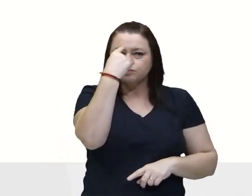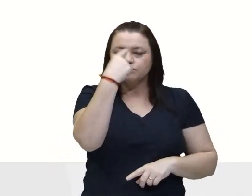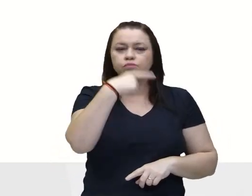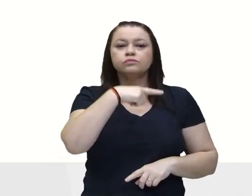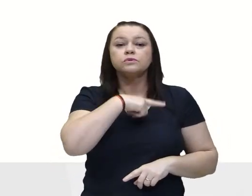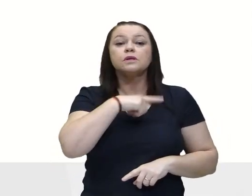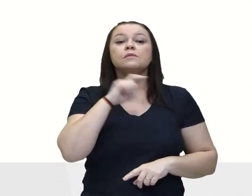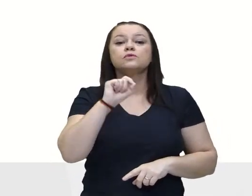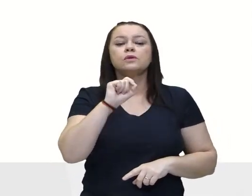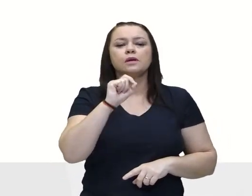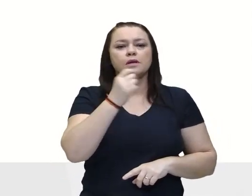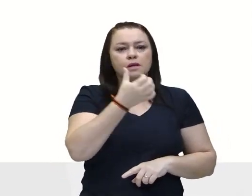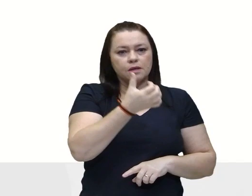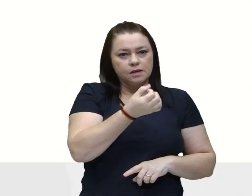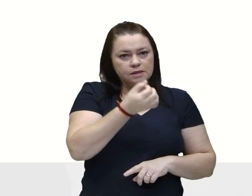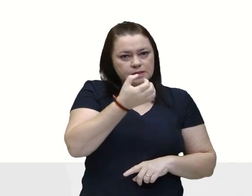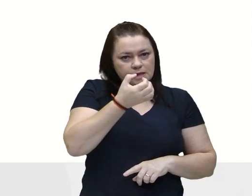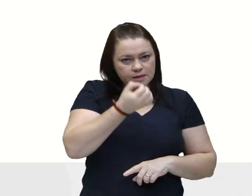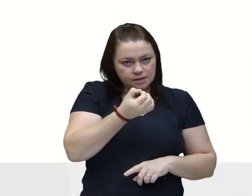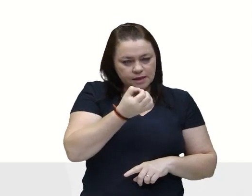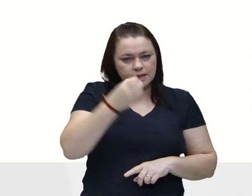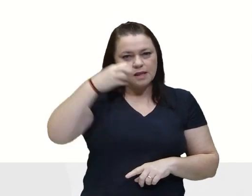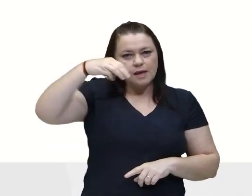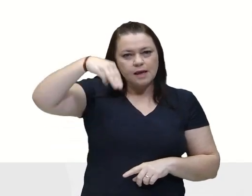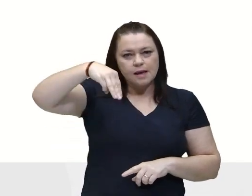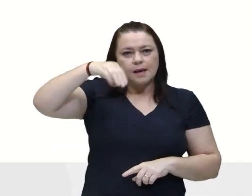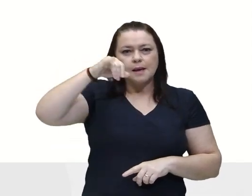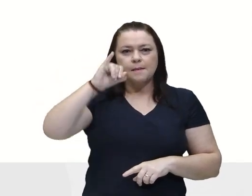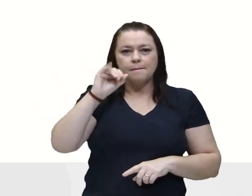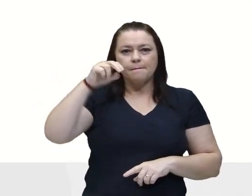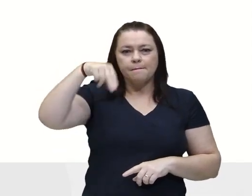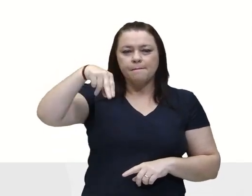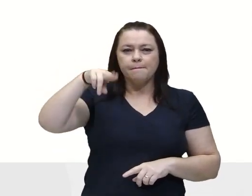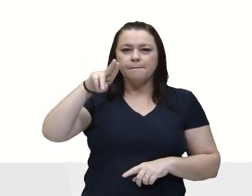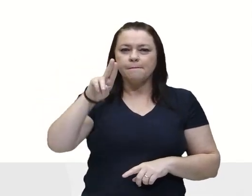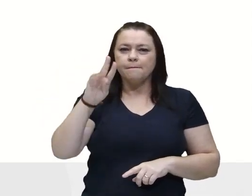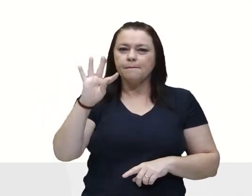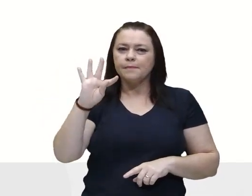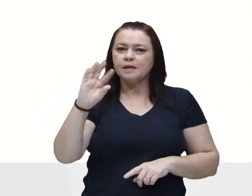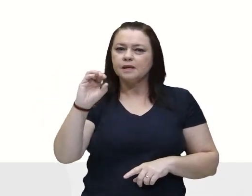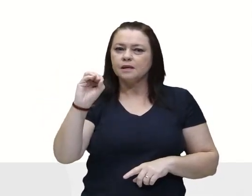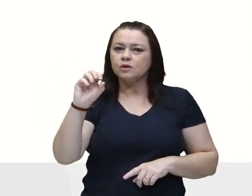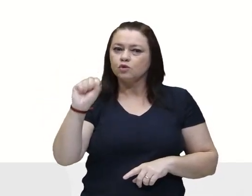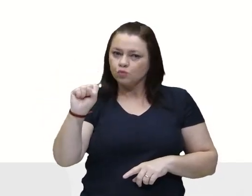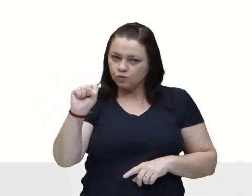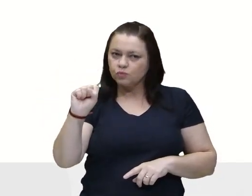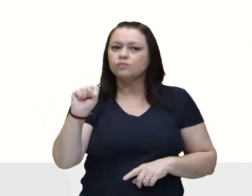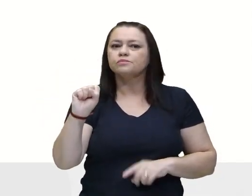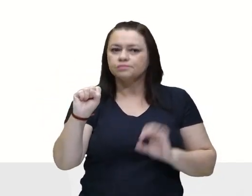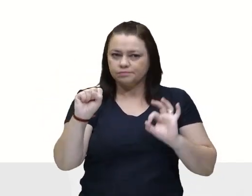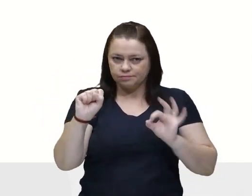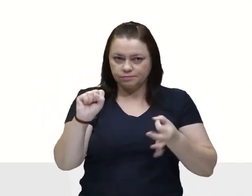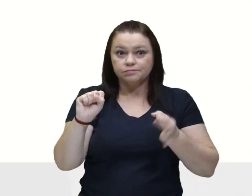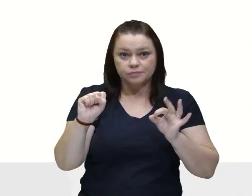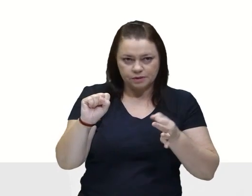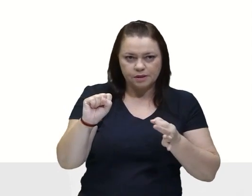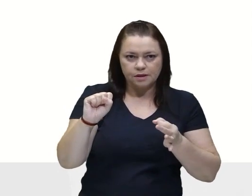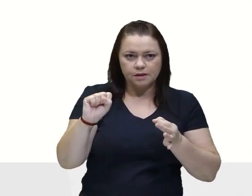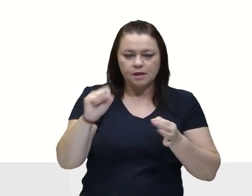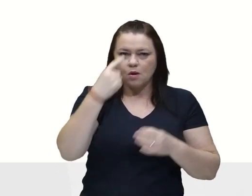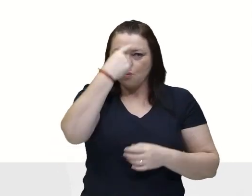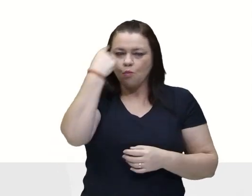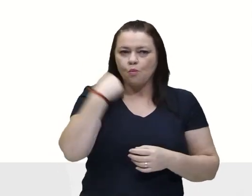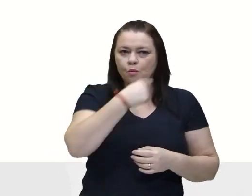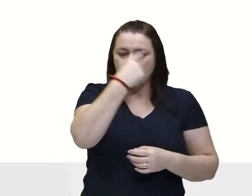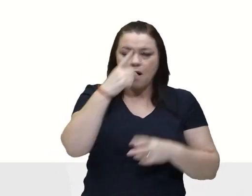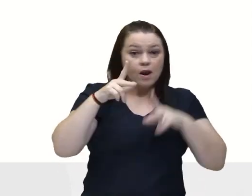equivalente a quanto? 60 minutos. Muito bem, professor. 1 hora é o equivalente